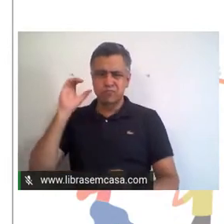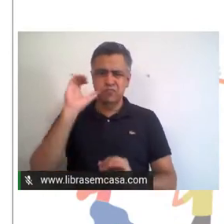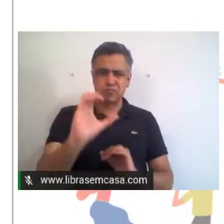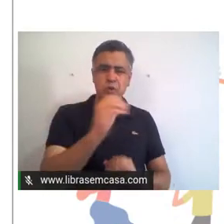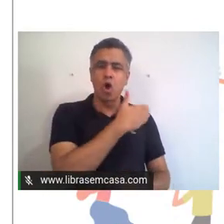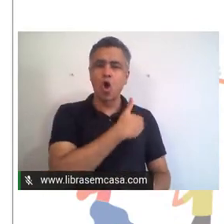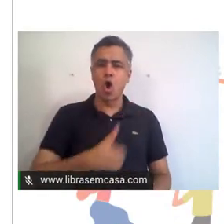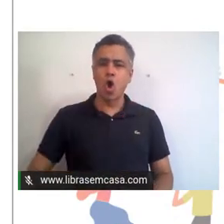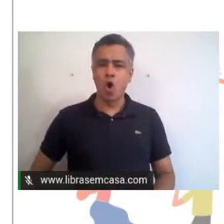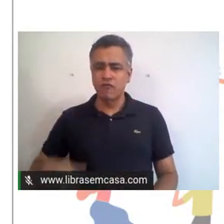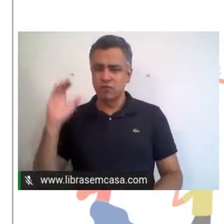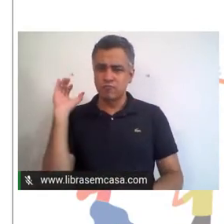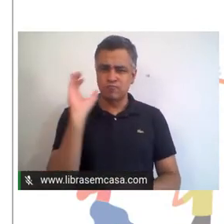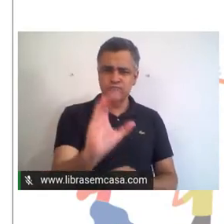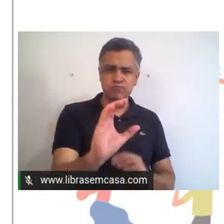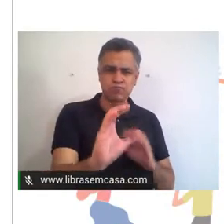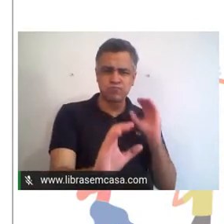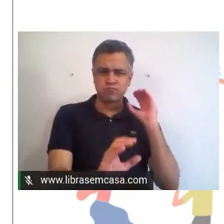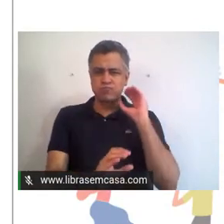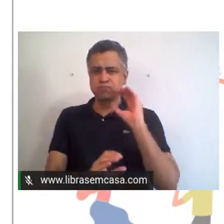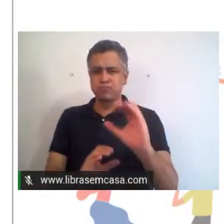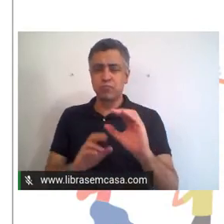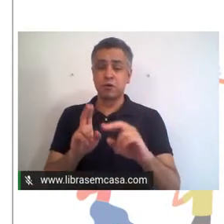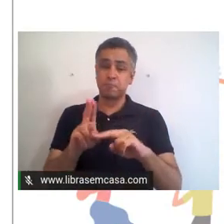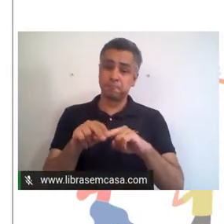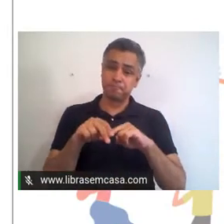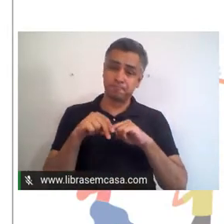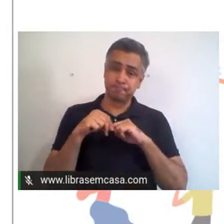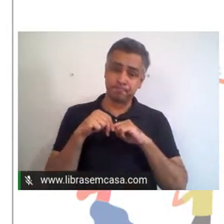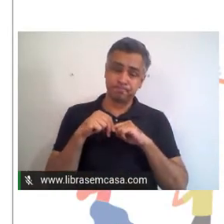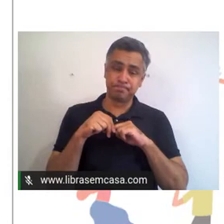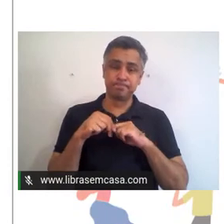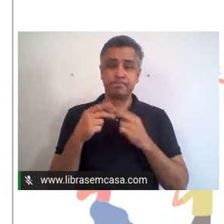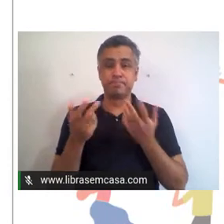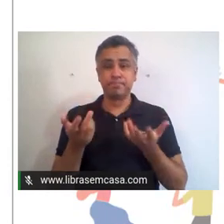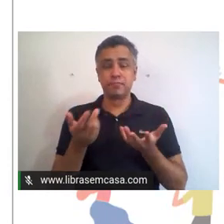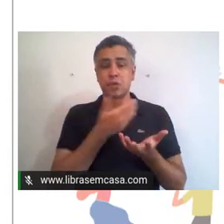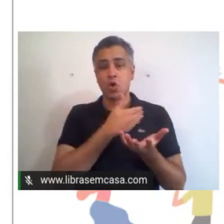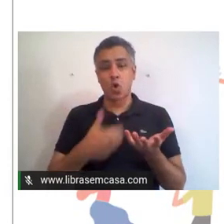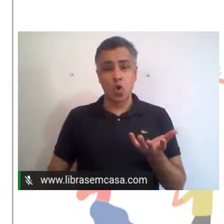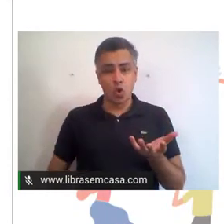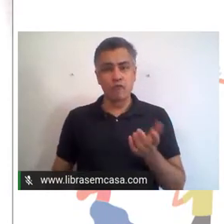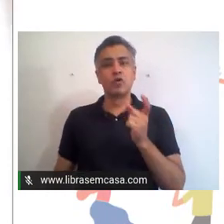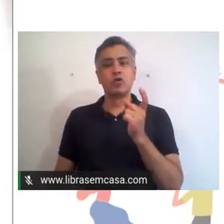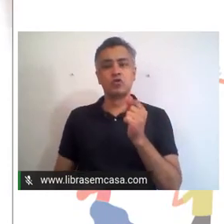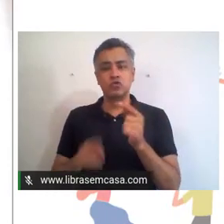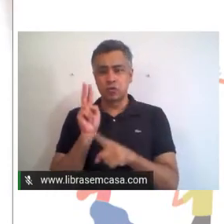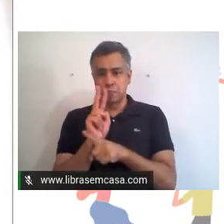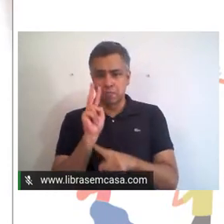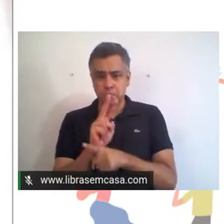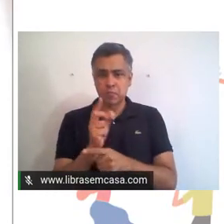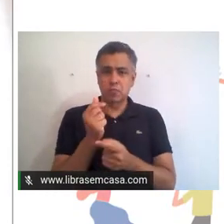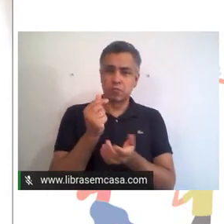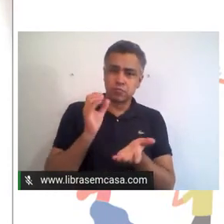públicos que vão por meio de financiamento público a nível